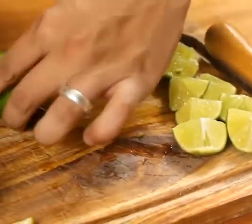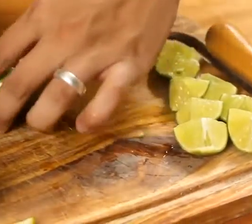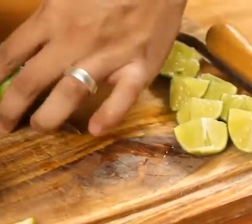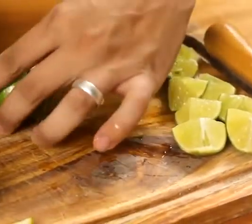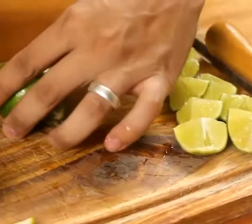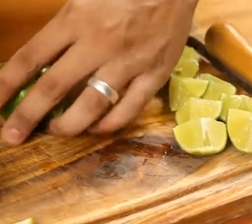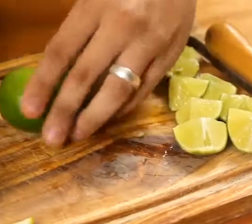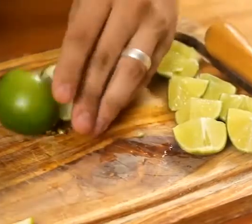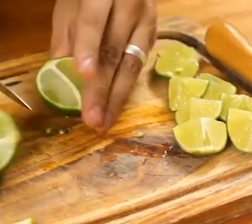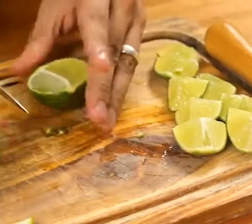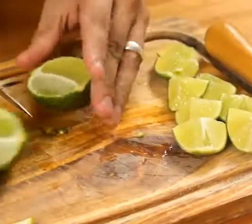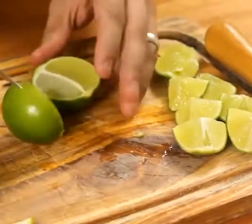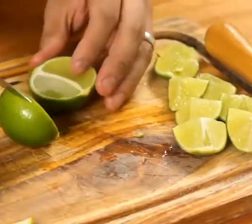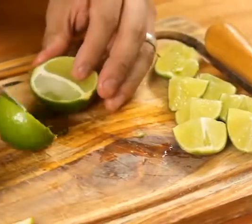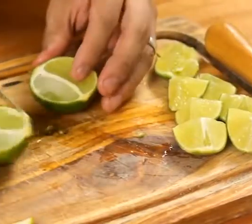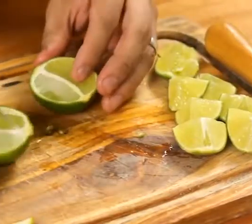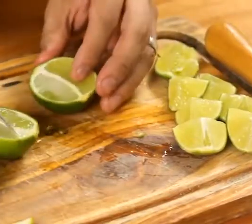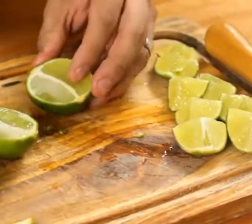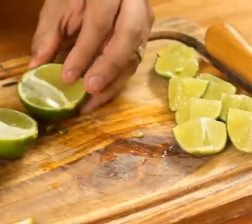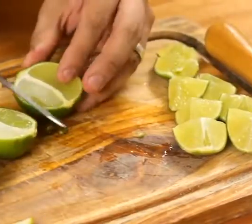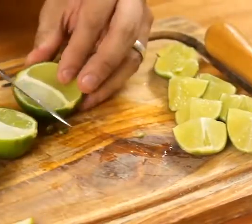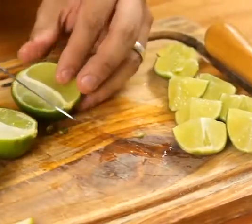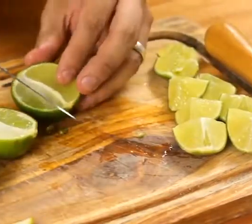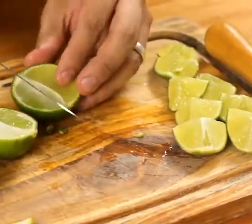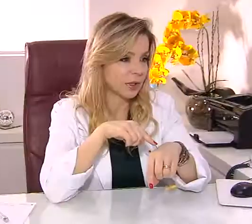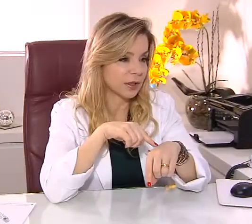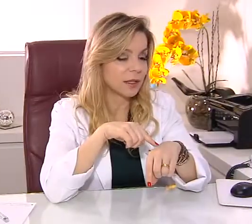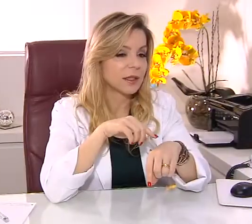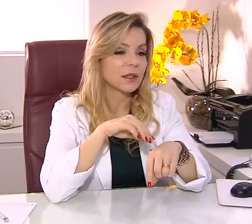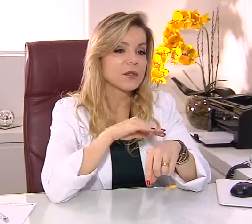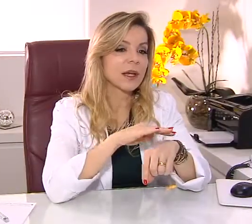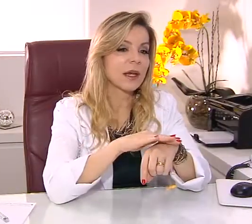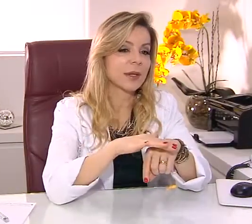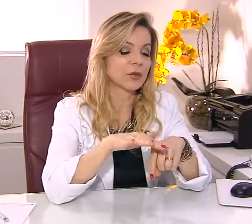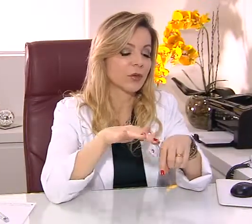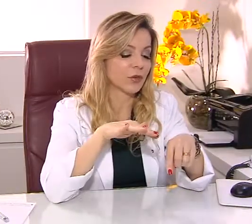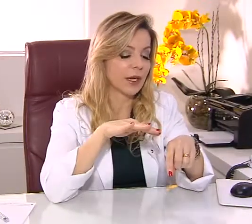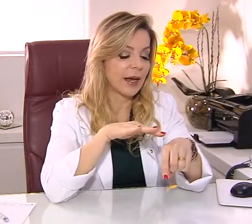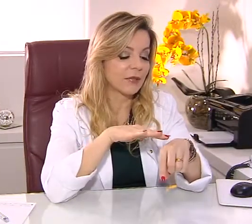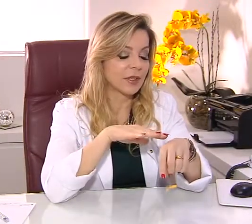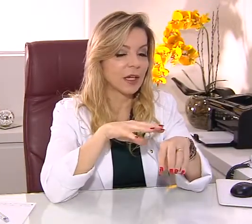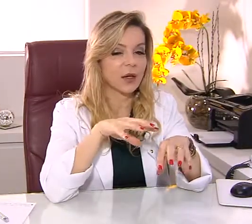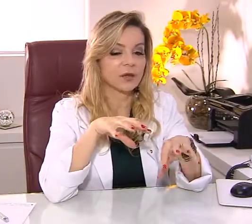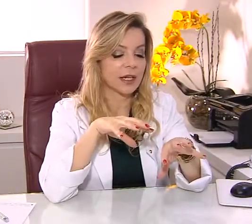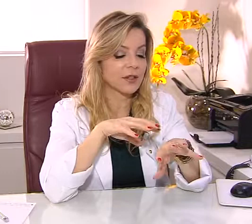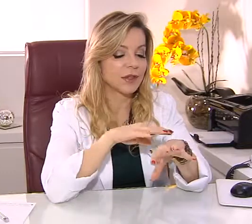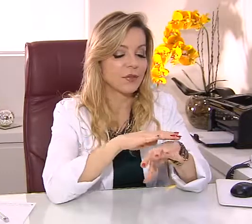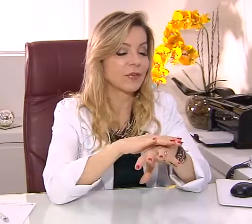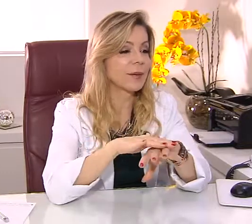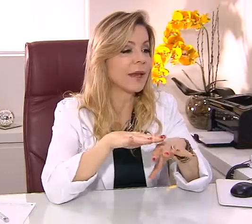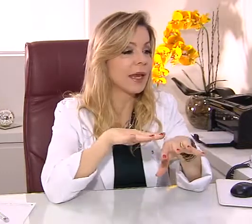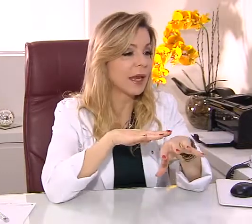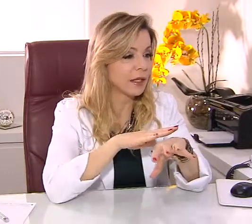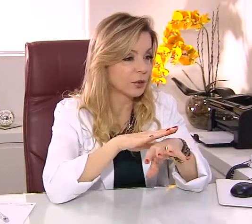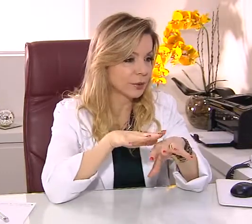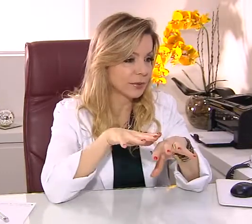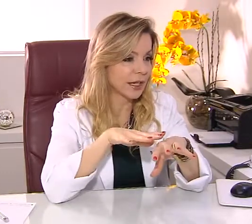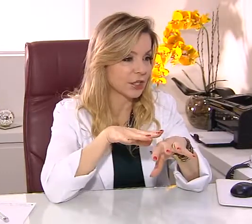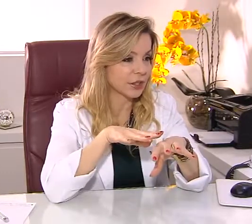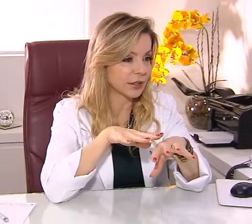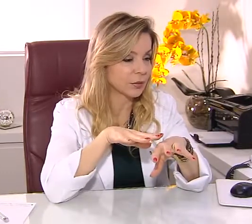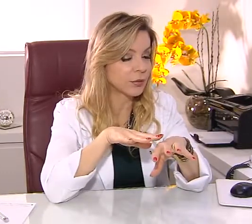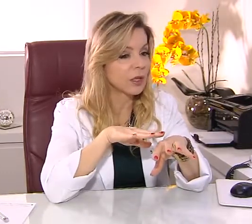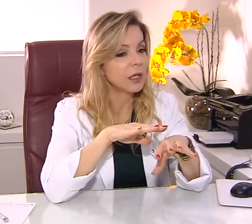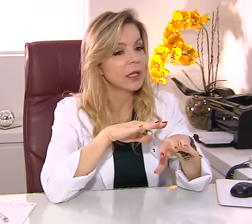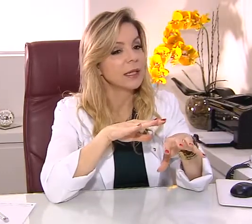essa substância reage com a luz e causa uma queimadura. Então se a queimadura for leve, o que acontece? Fica um vermelho na